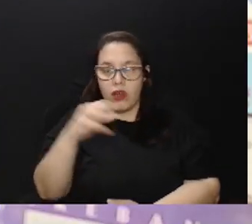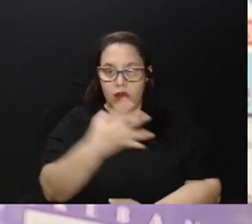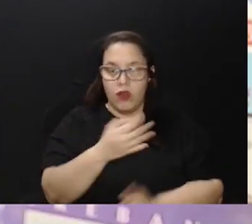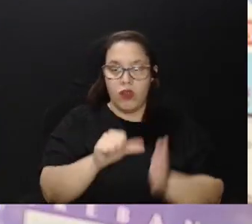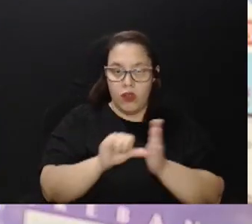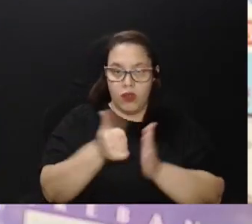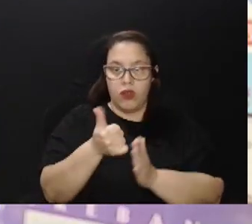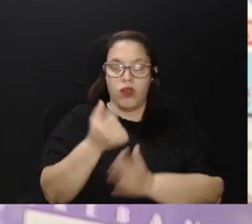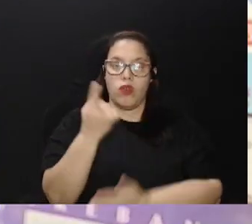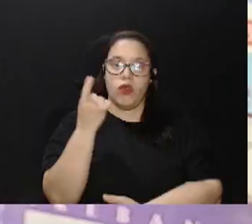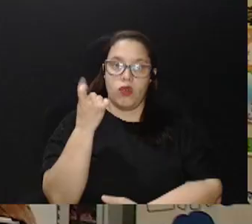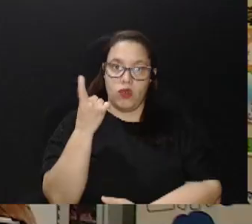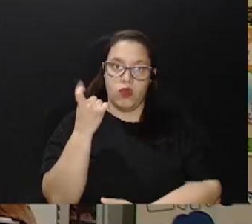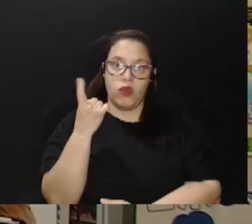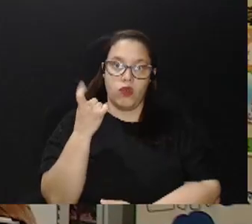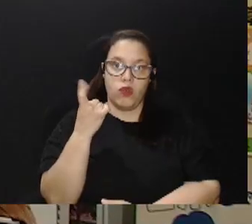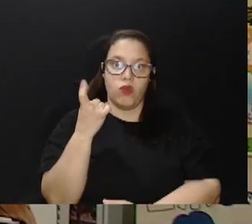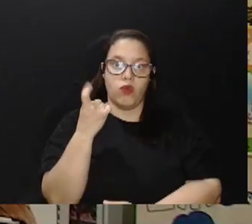único